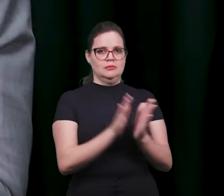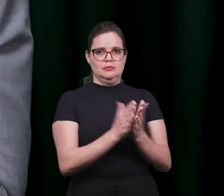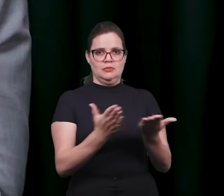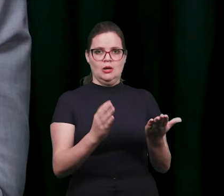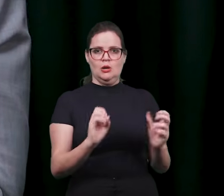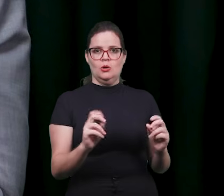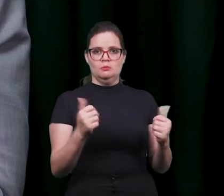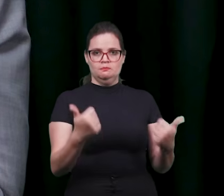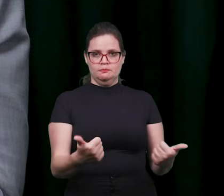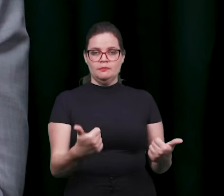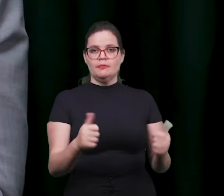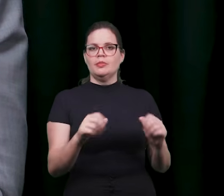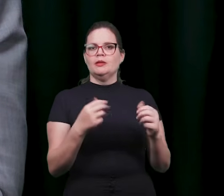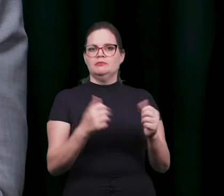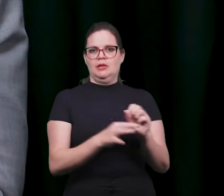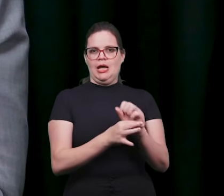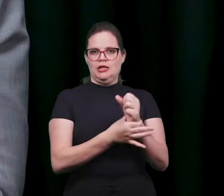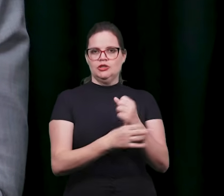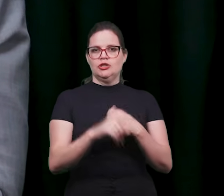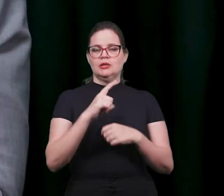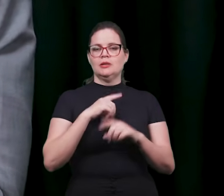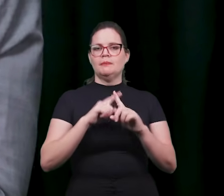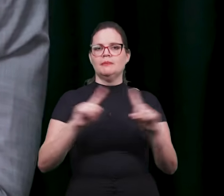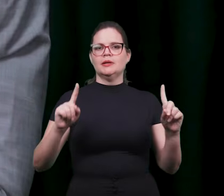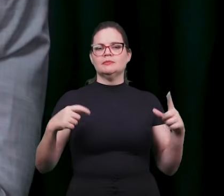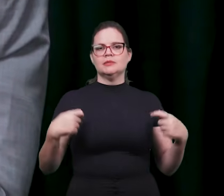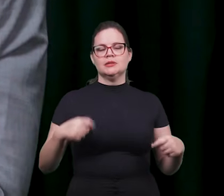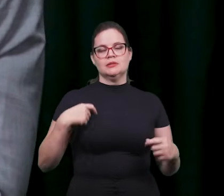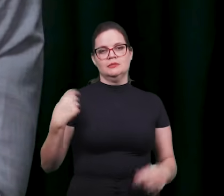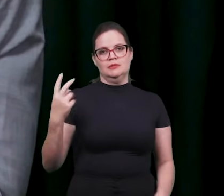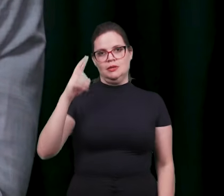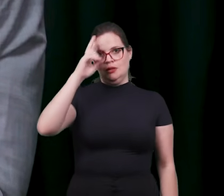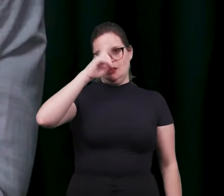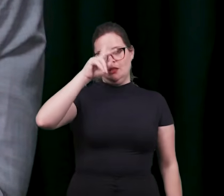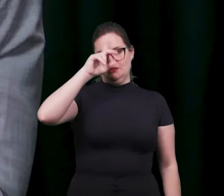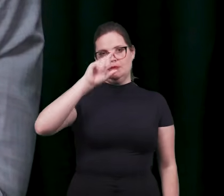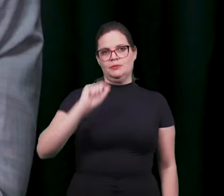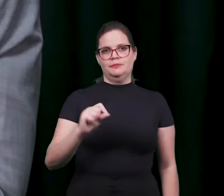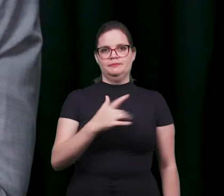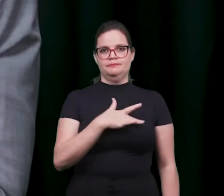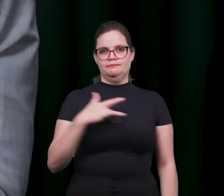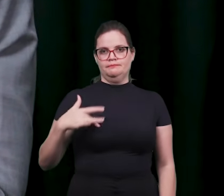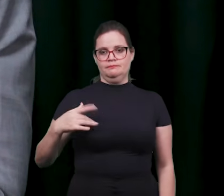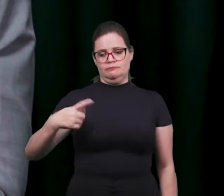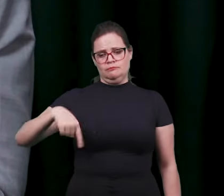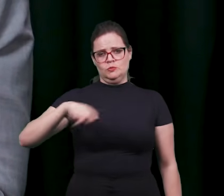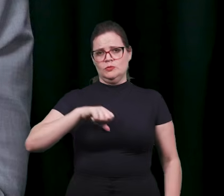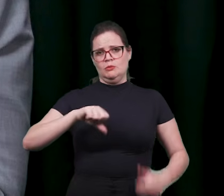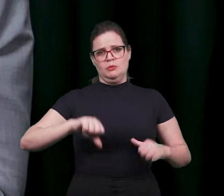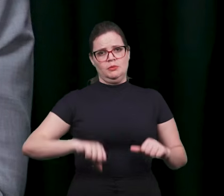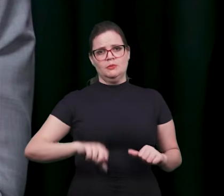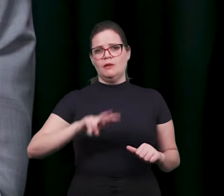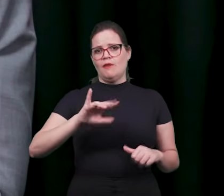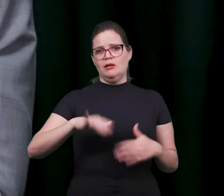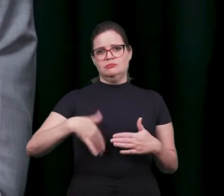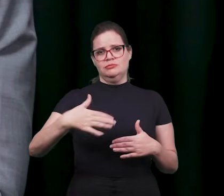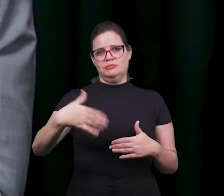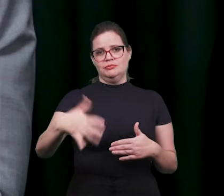está protegido. Mas nós temos que lembrar de algo muito importante. A nossa saúde passa com o